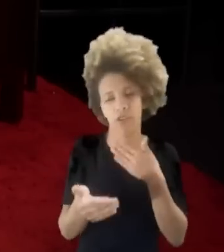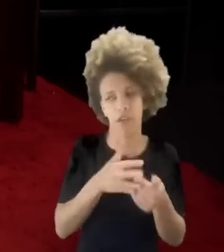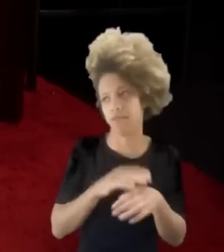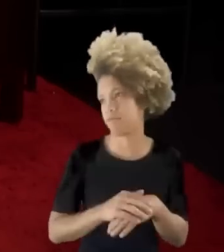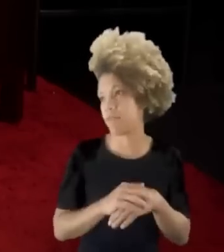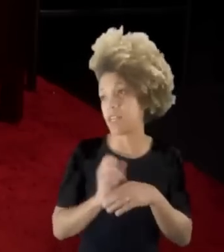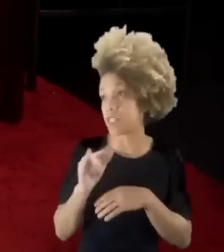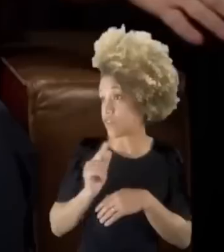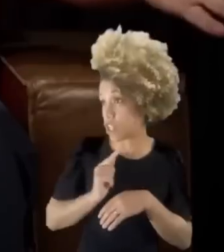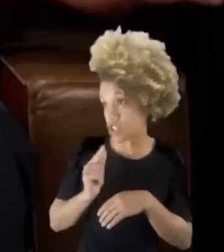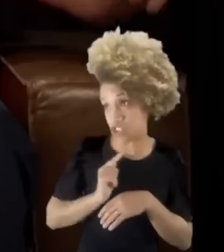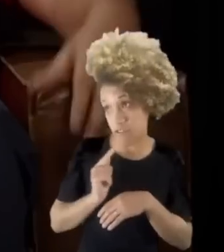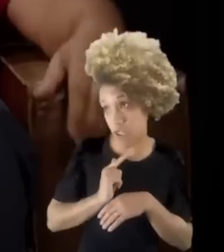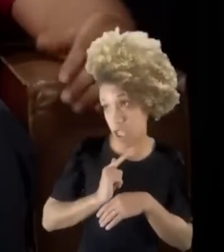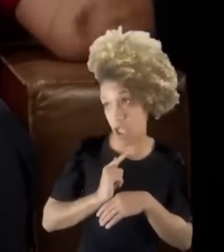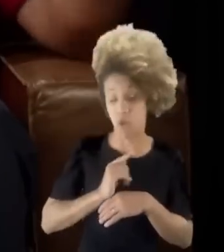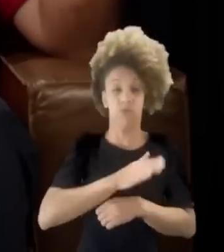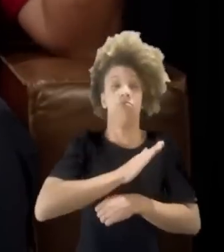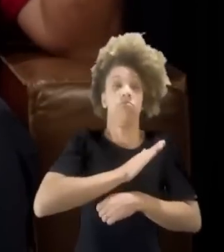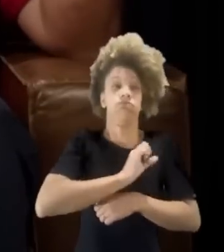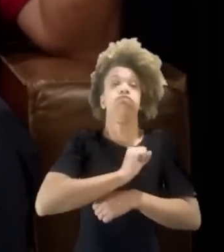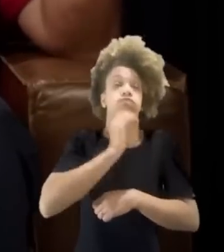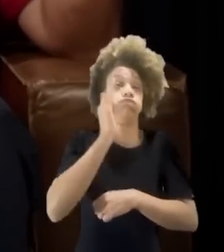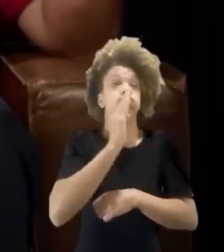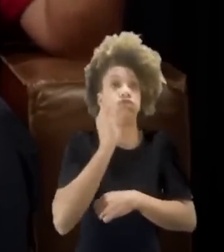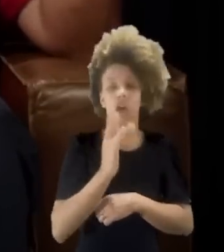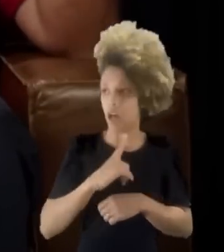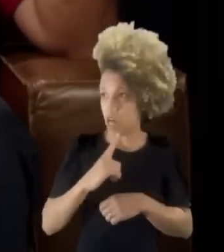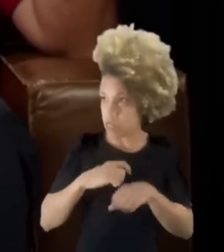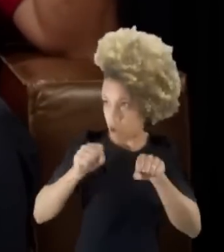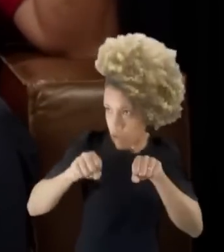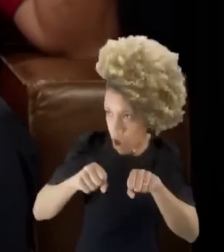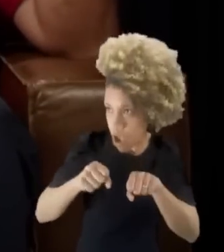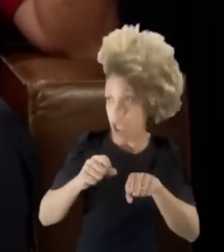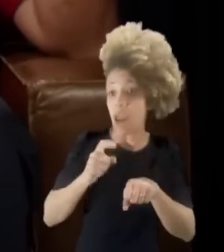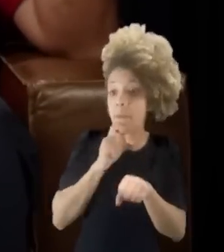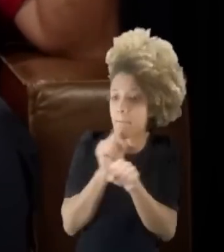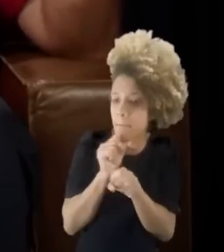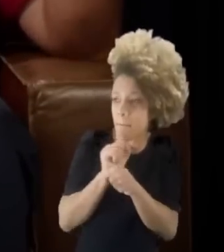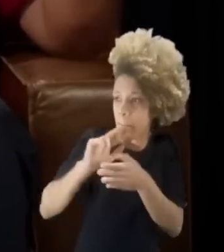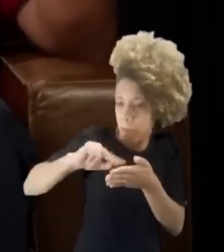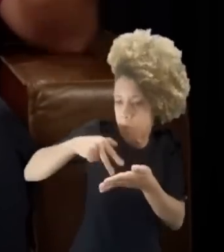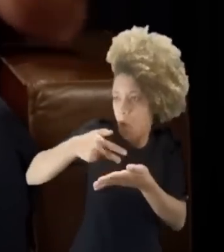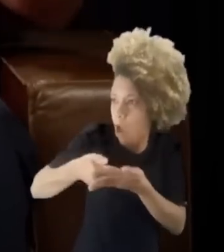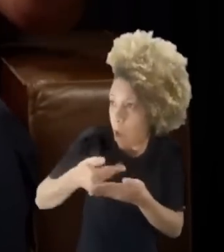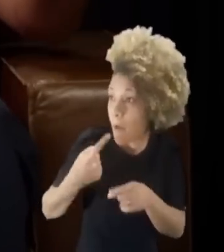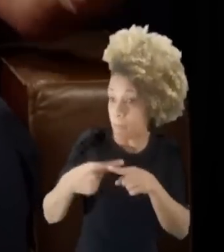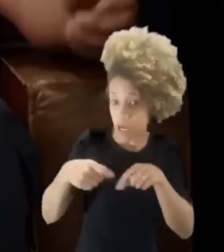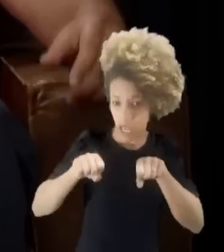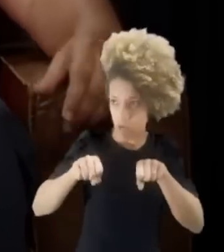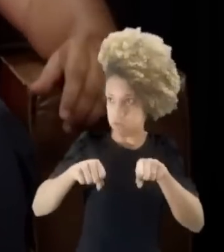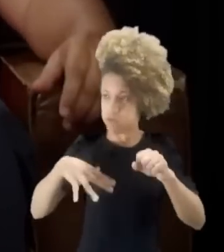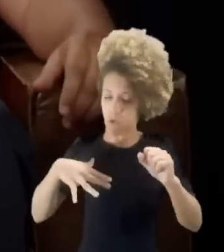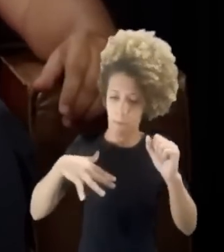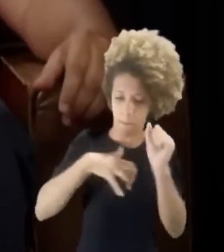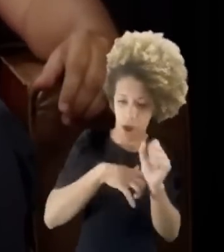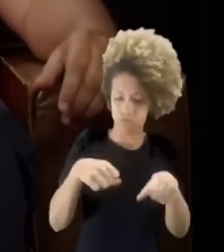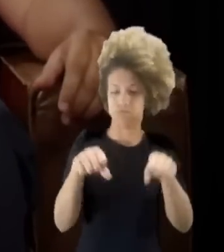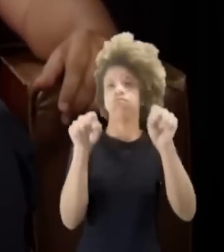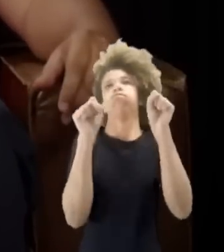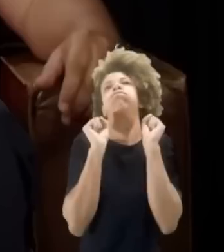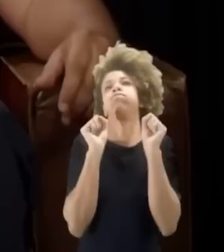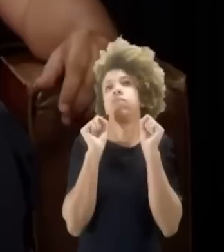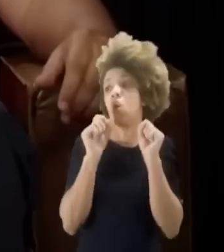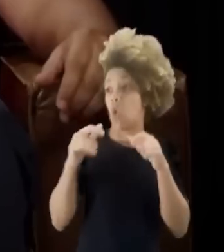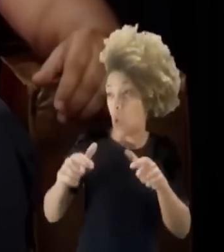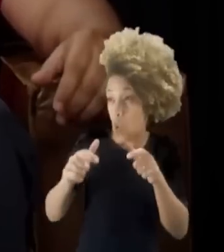mesmo se você tiver Tô tendo um derrame em São Paulo teve um entregador que morreu de hipotermia porque ele se acidentou a moto caiu em cima dele num